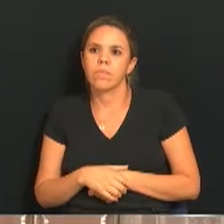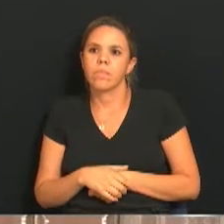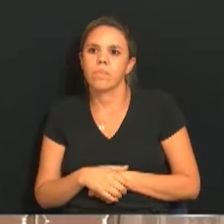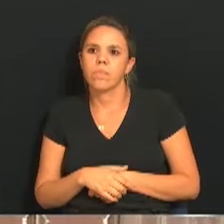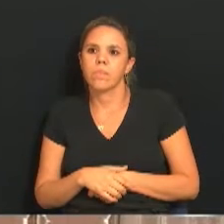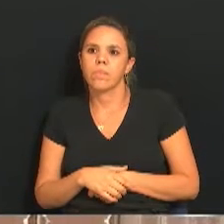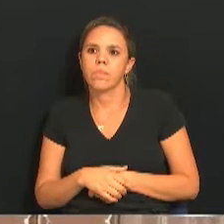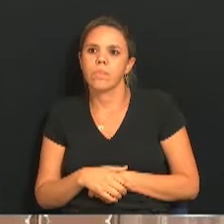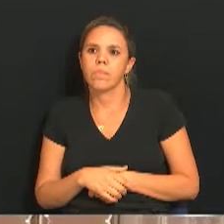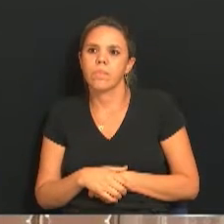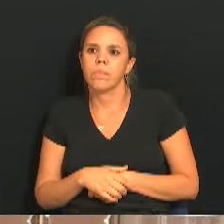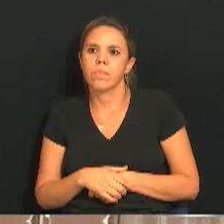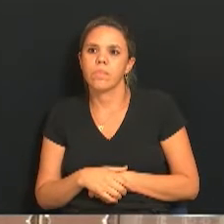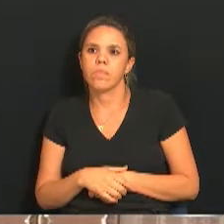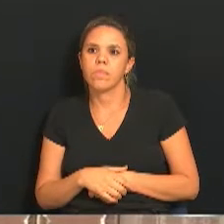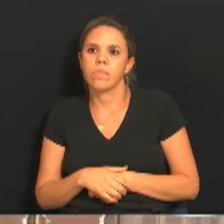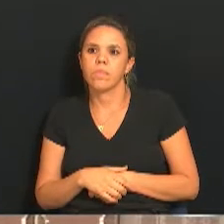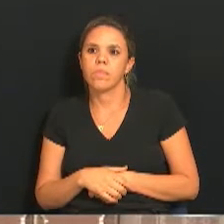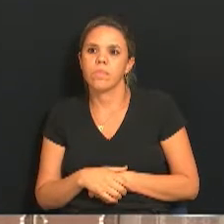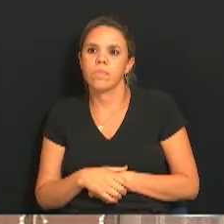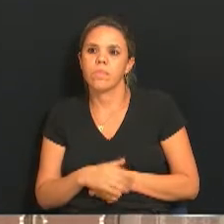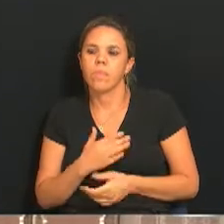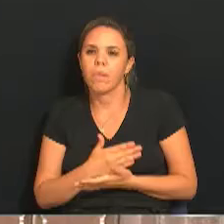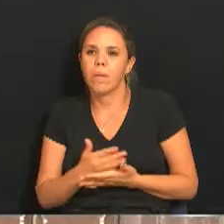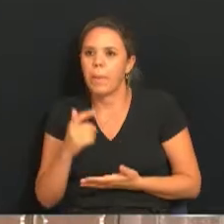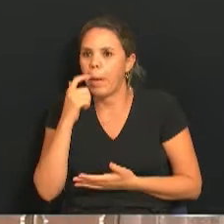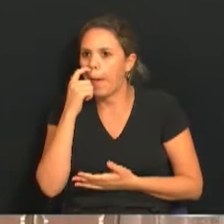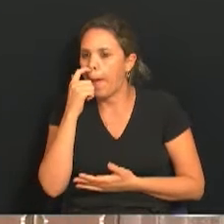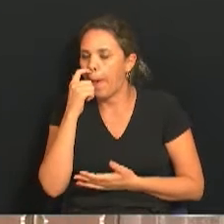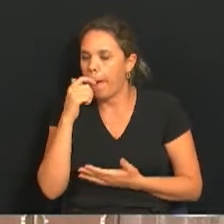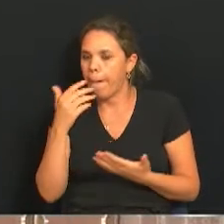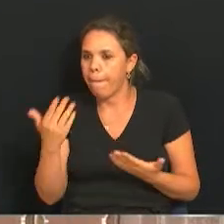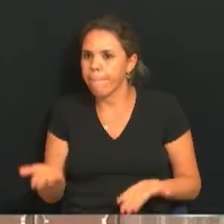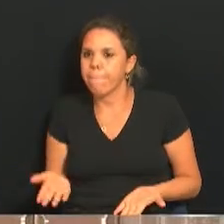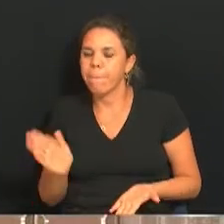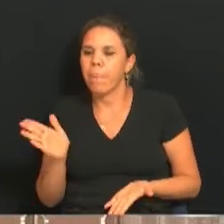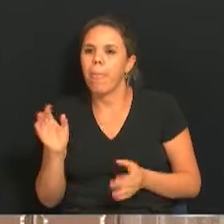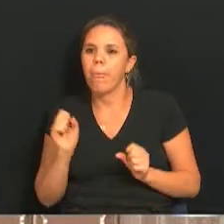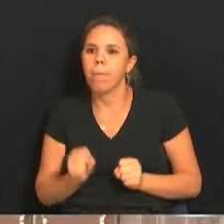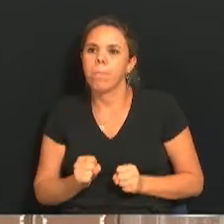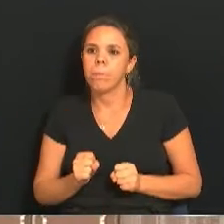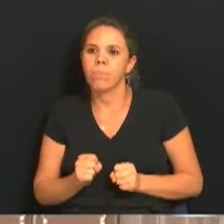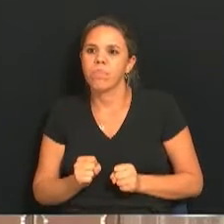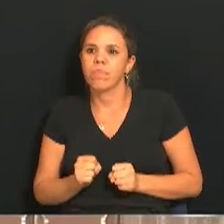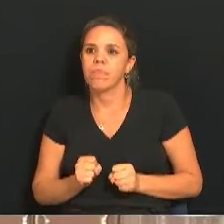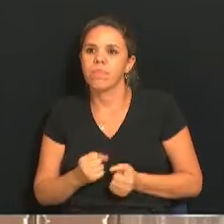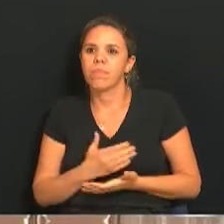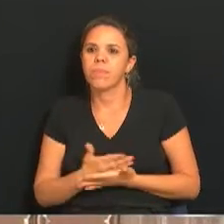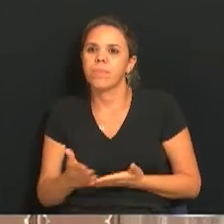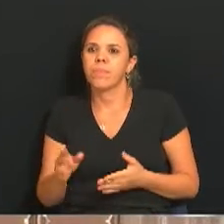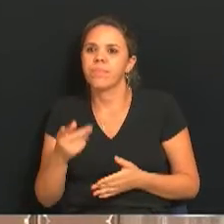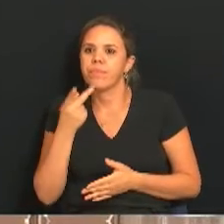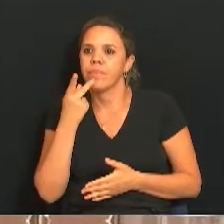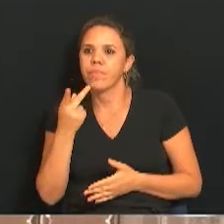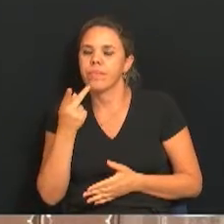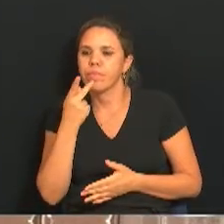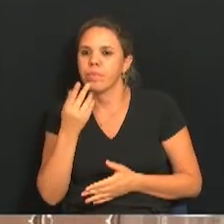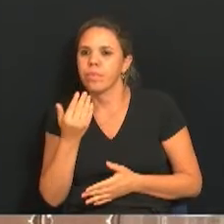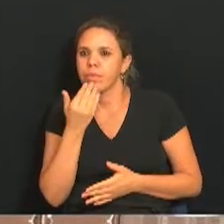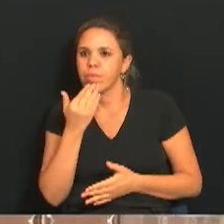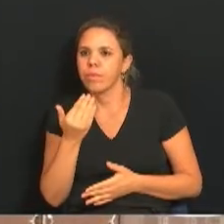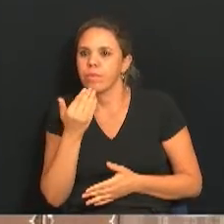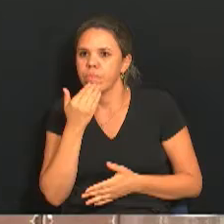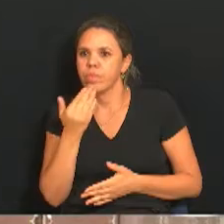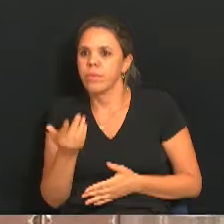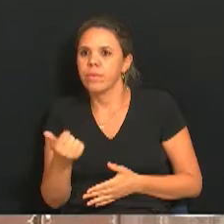autoridades, inicialmente, que já podem começar a falar. Vou até pedir para o senhor Fileto, seu